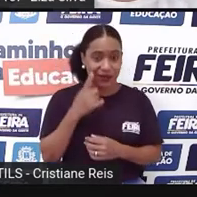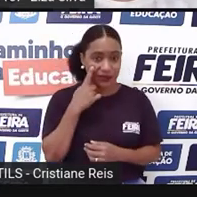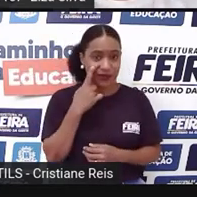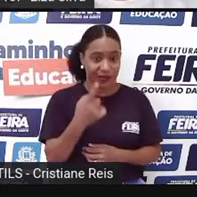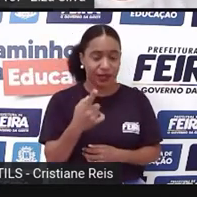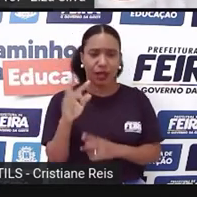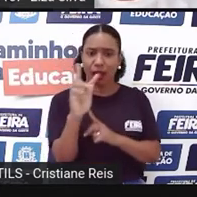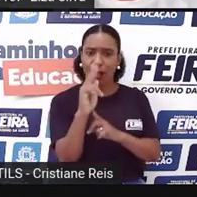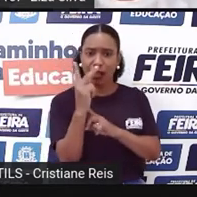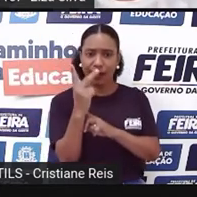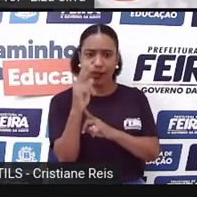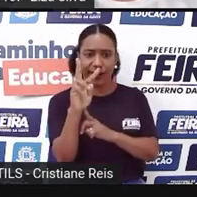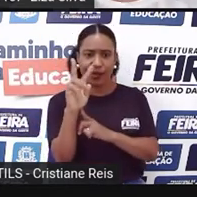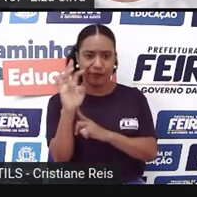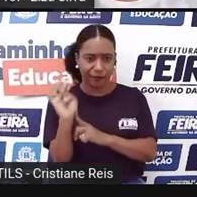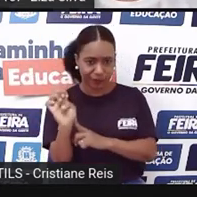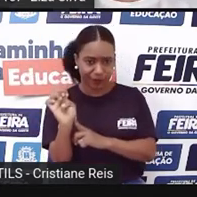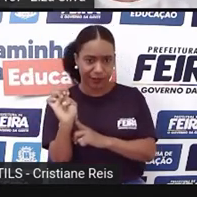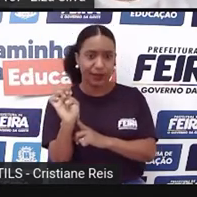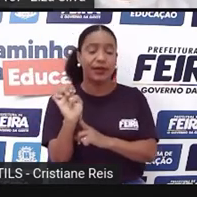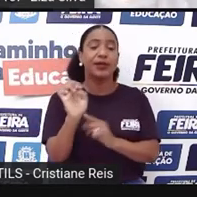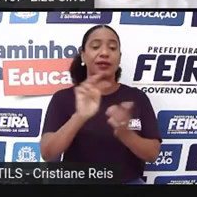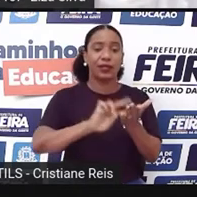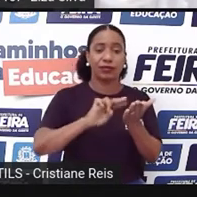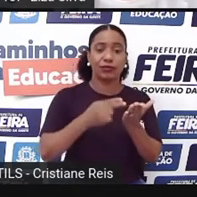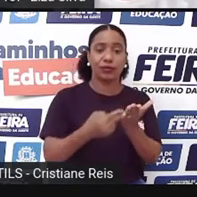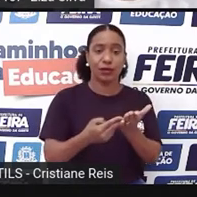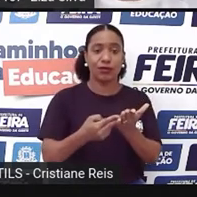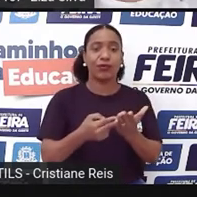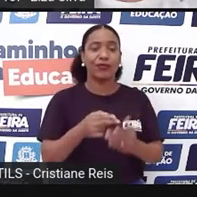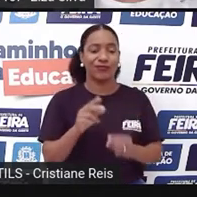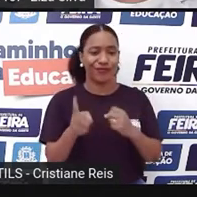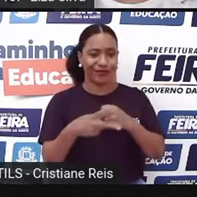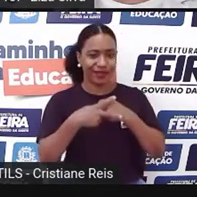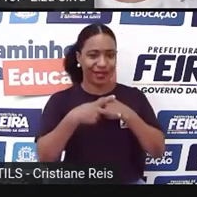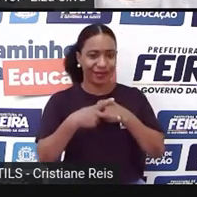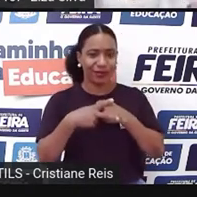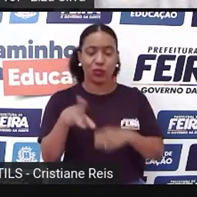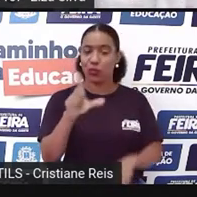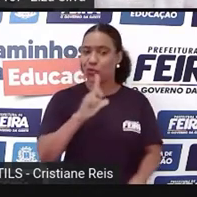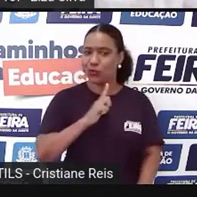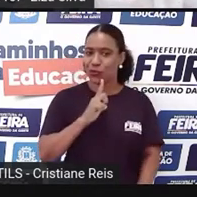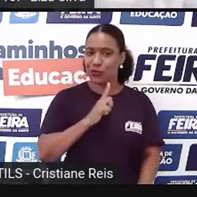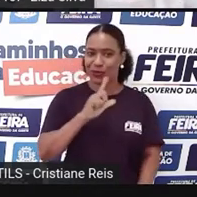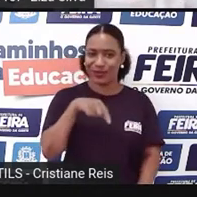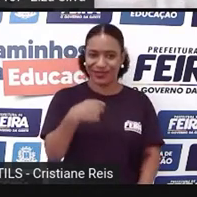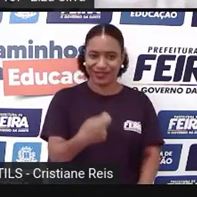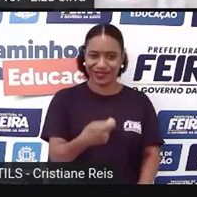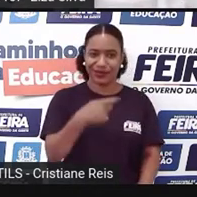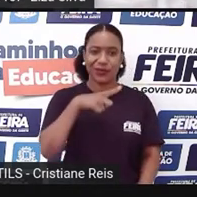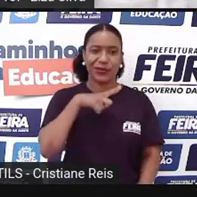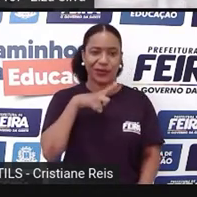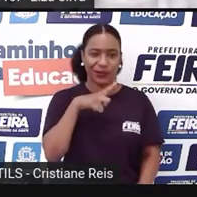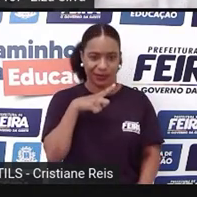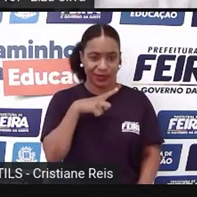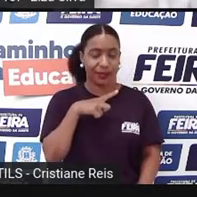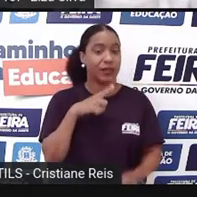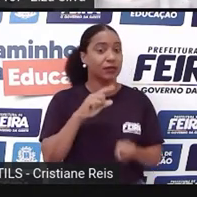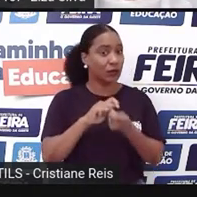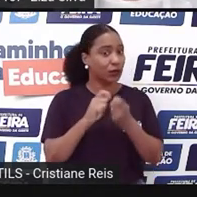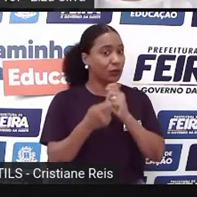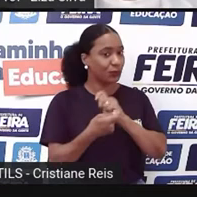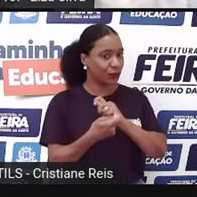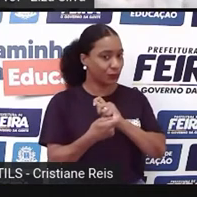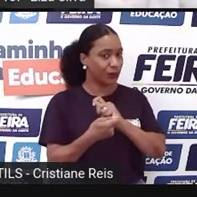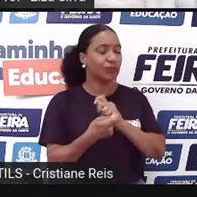né? Se a gente traduzir ao pé da letra. Porém, a gente pode fazer adaptações. Nós já aprendemos sobre isso, não é verdade? Então, em vez